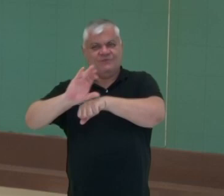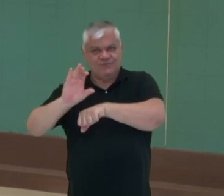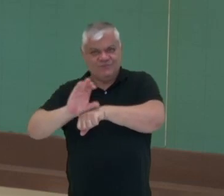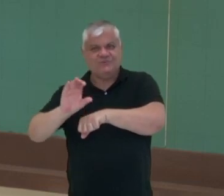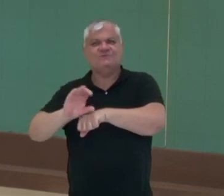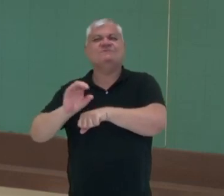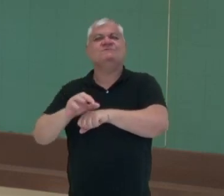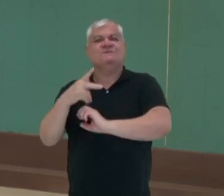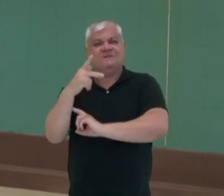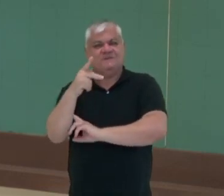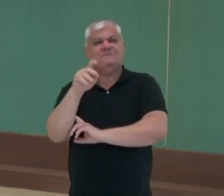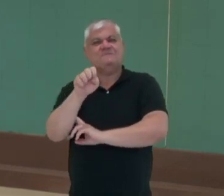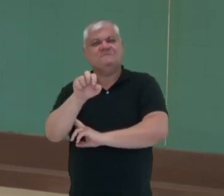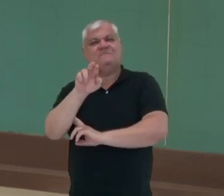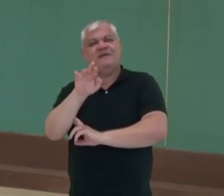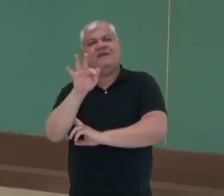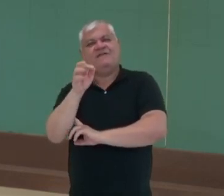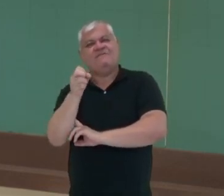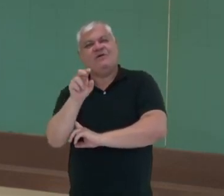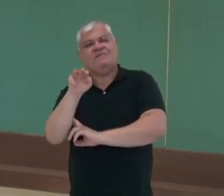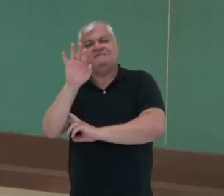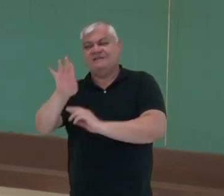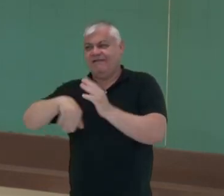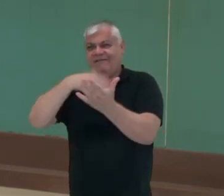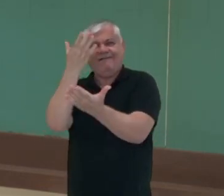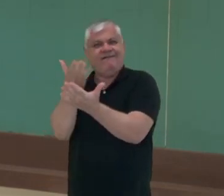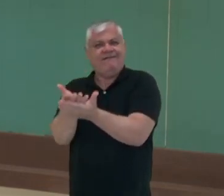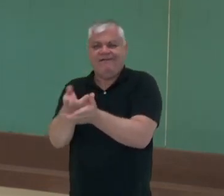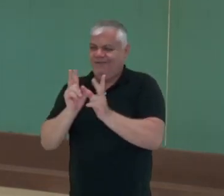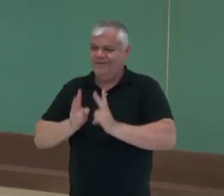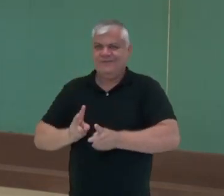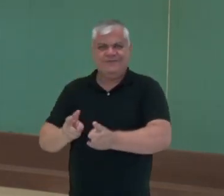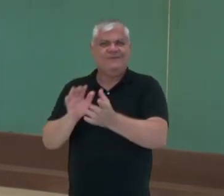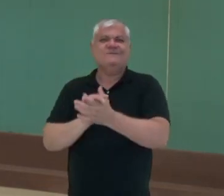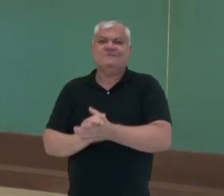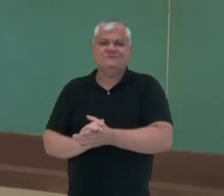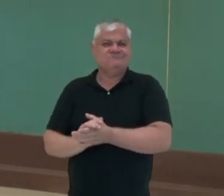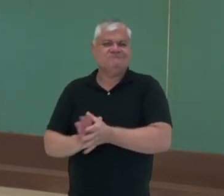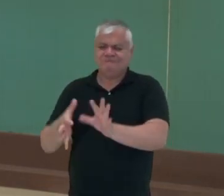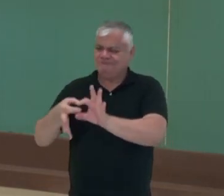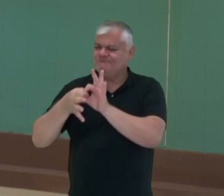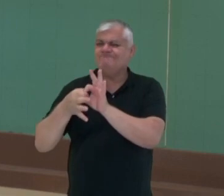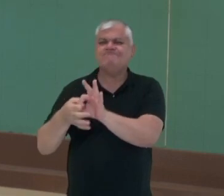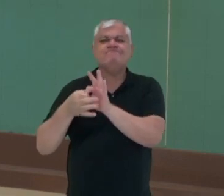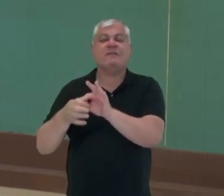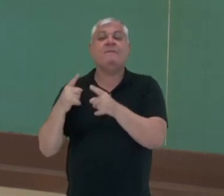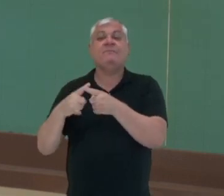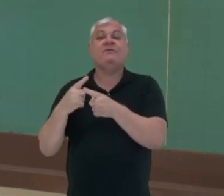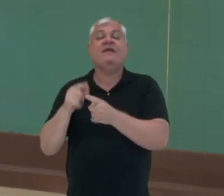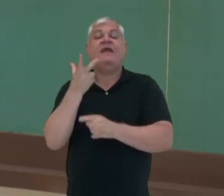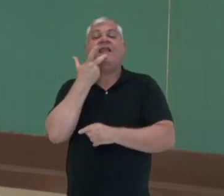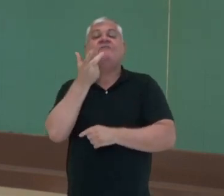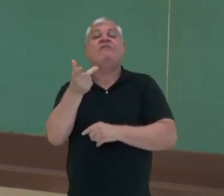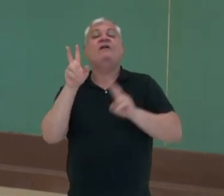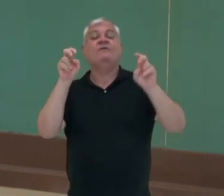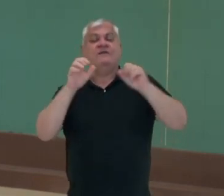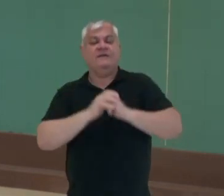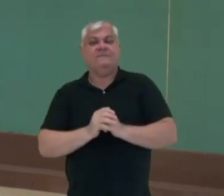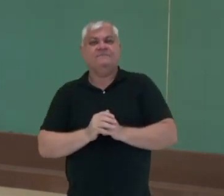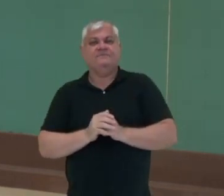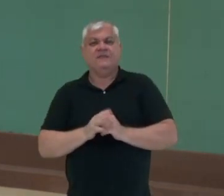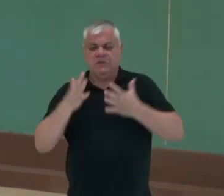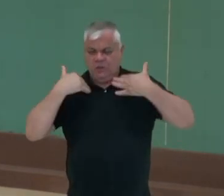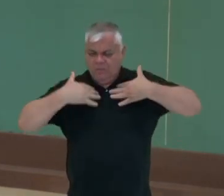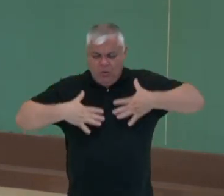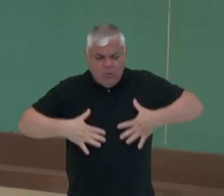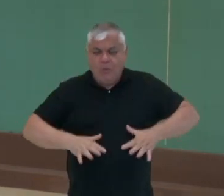foi para a performance e ficou na performance até os dias de hoje. Então ela não conseguiu mais sair dessa manifestação porque ela dizia o seguinte, a performance eu tenho tudo ao